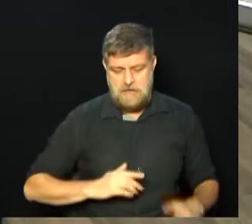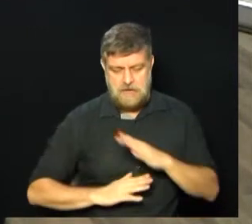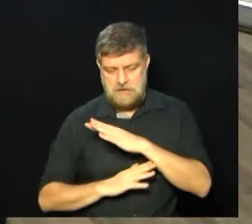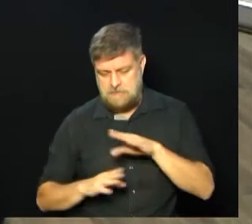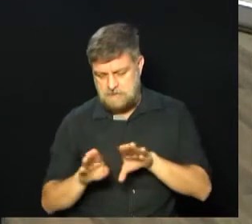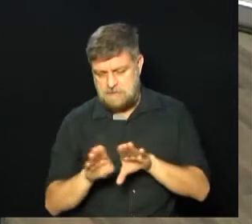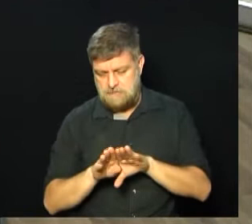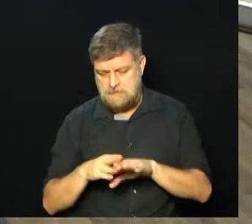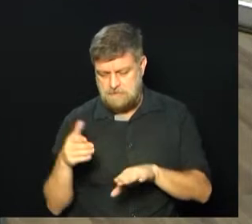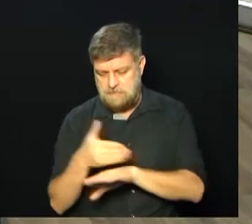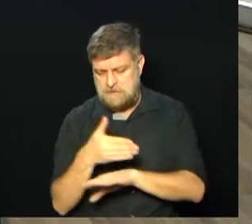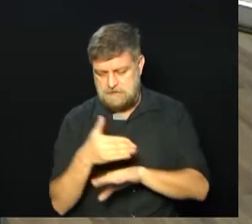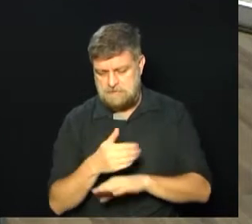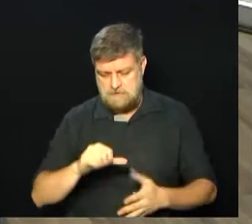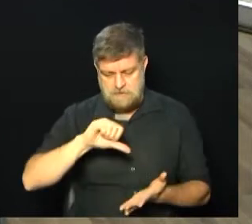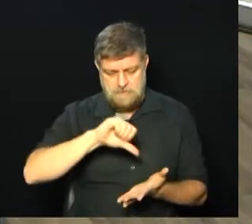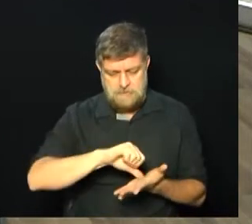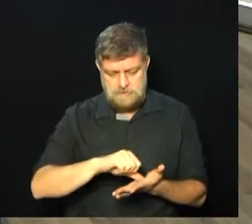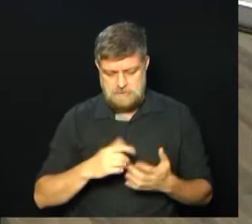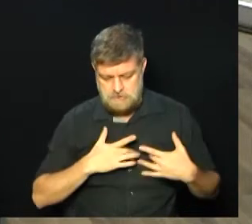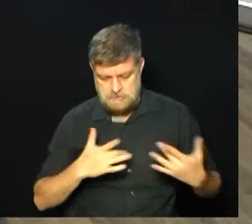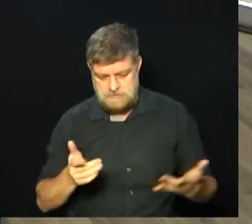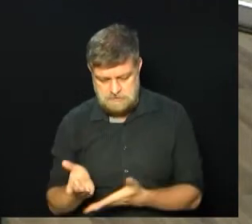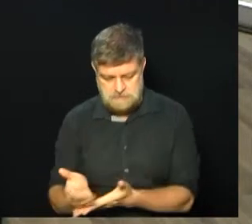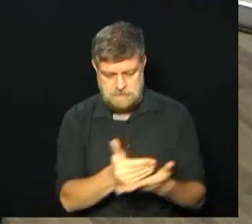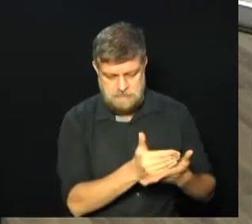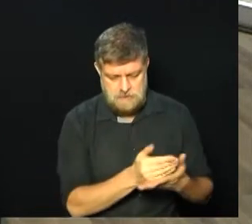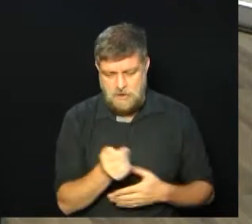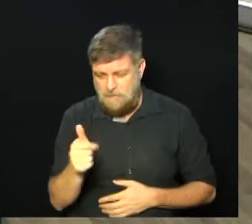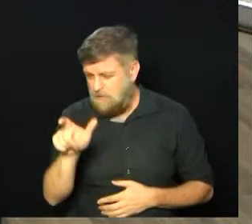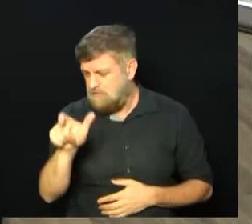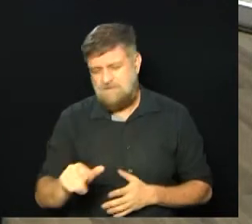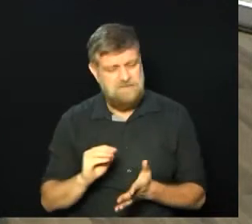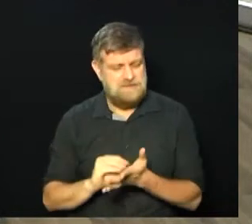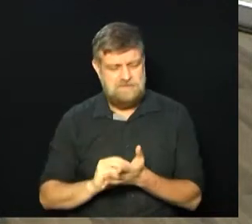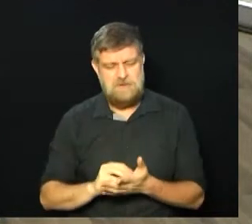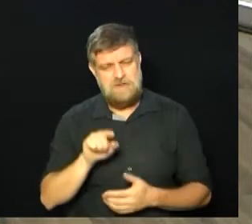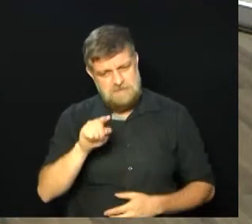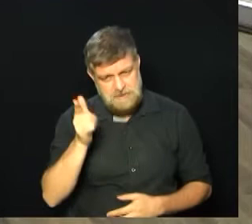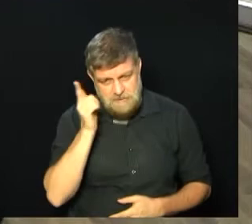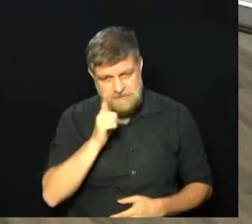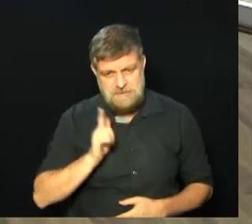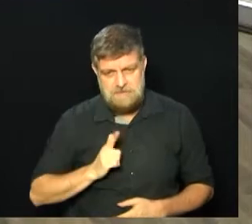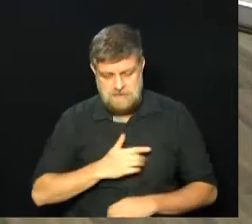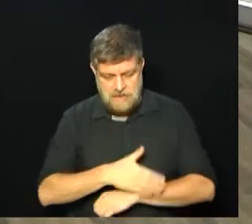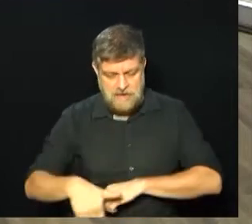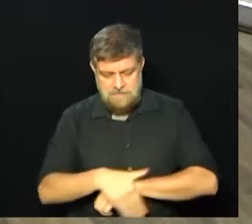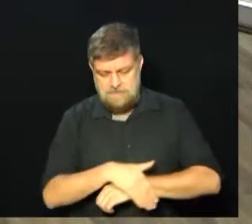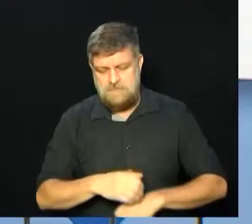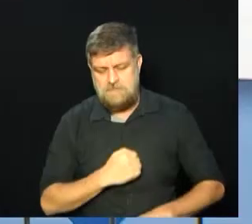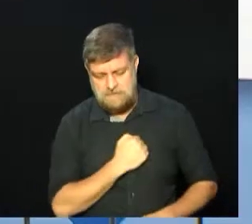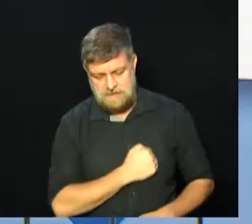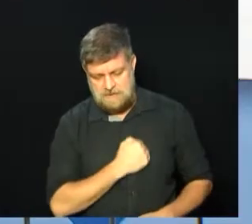câmera também faz parte aí é um ponto de doação um pouquinho não vai pesar né É você que tá passando aqui pela Avenida da